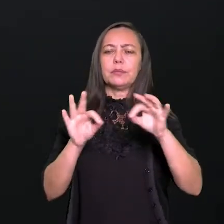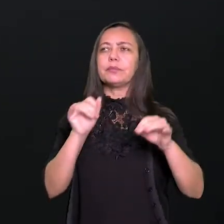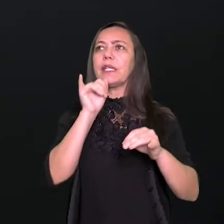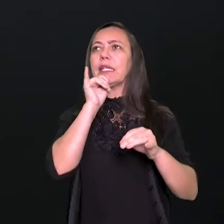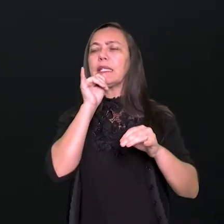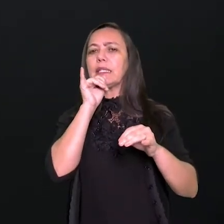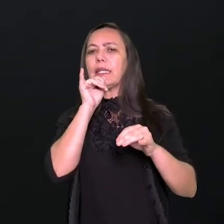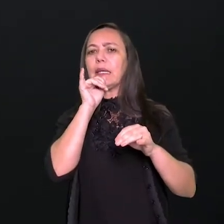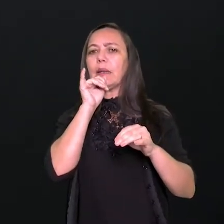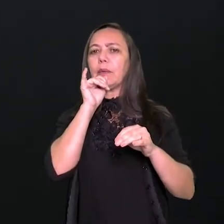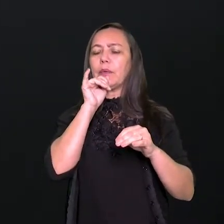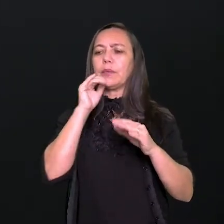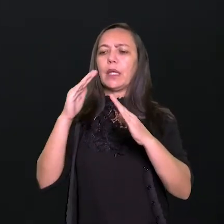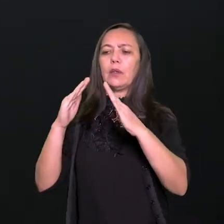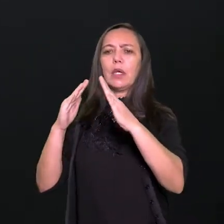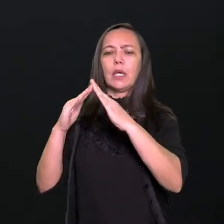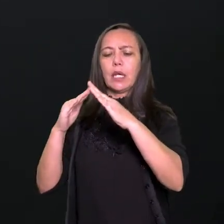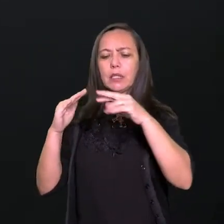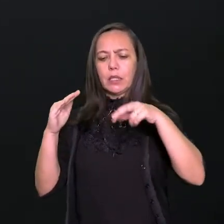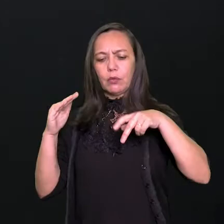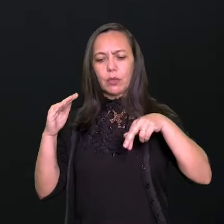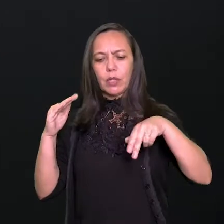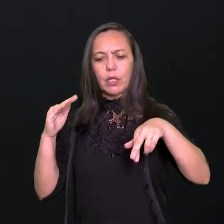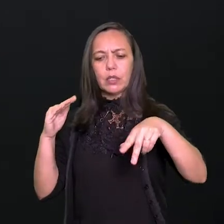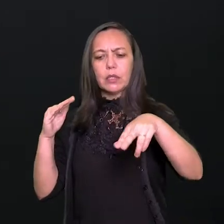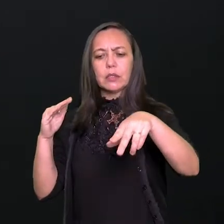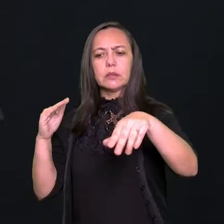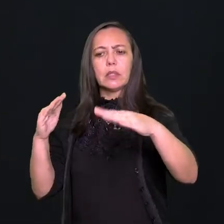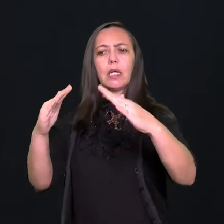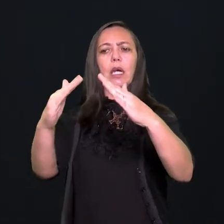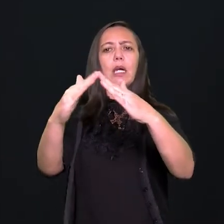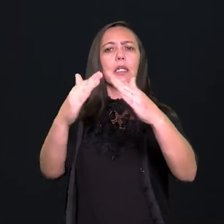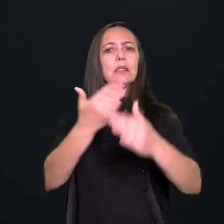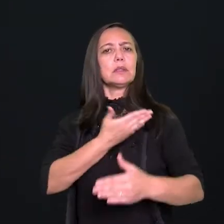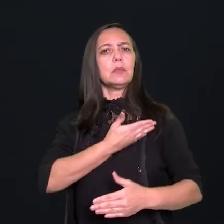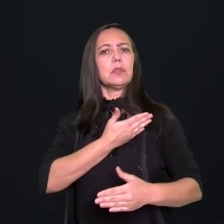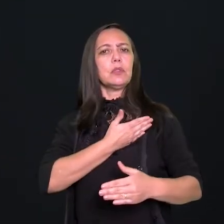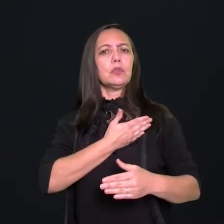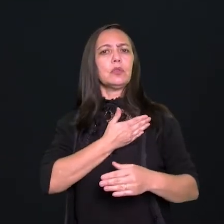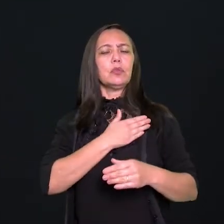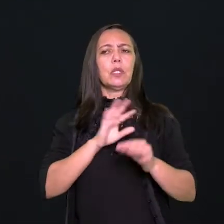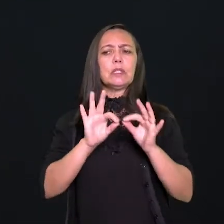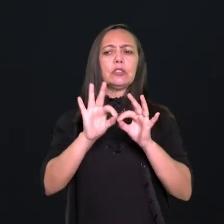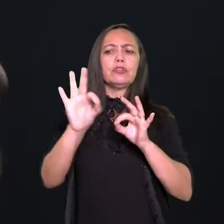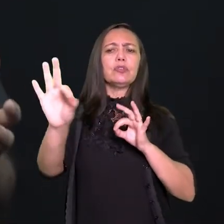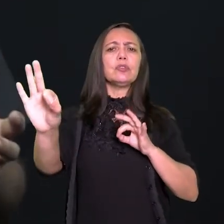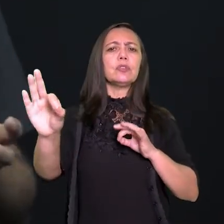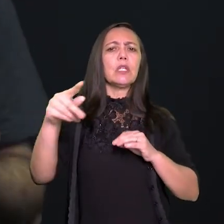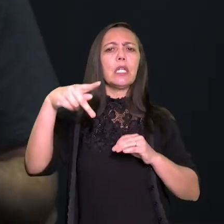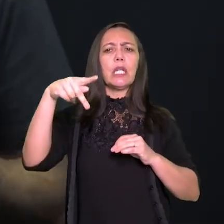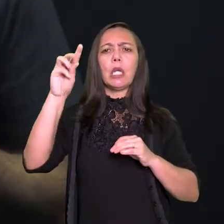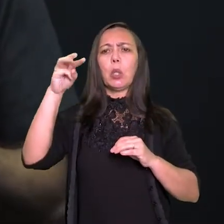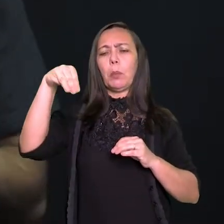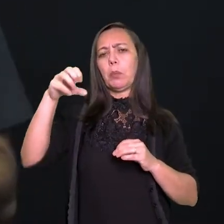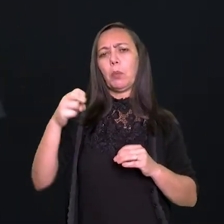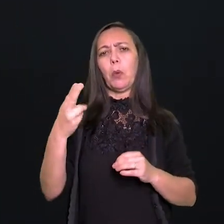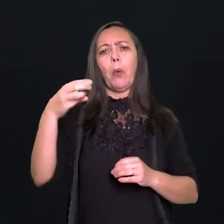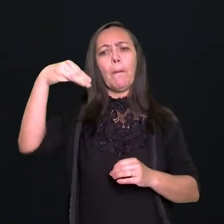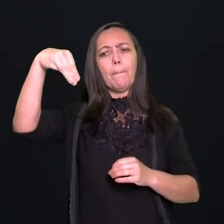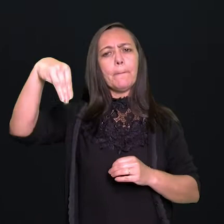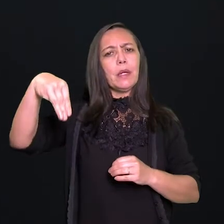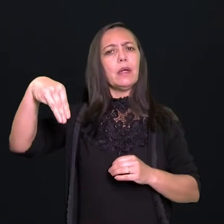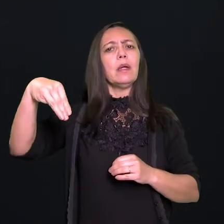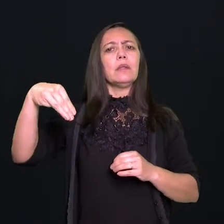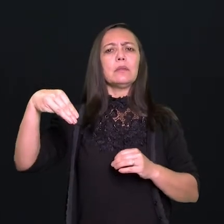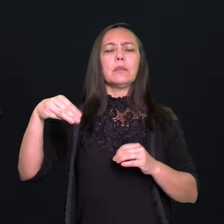você vai andar da sua casa até a casa de um colega que fica distante tantos quilômetros ou tantos metros. Então, para que